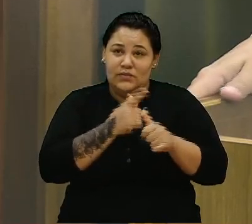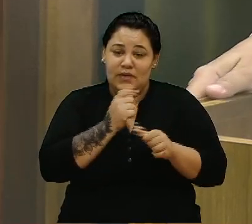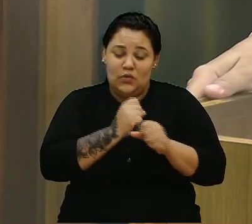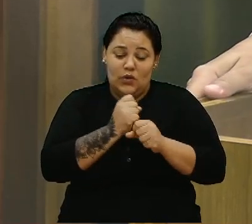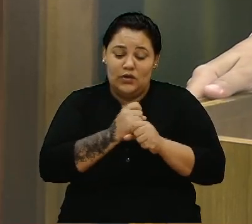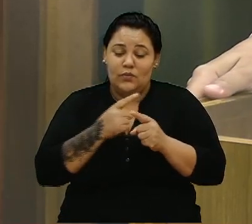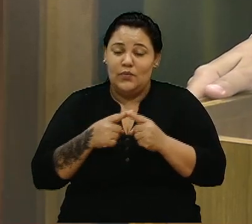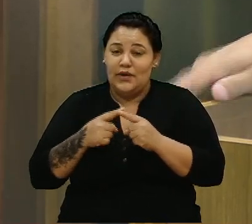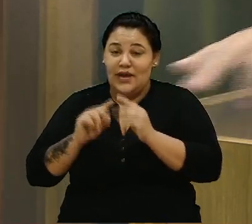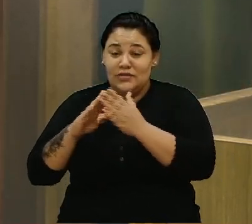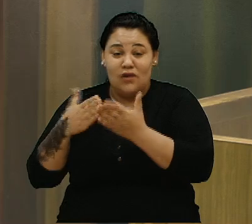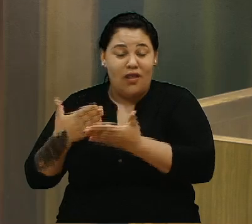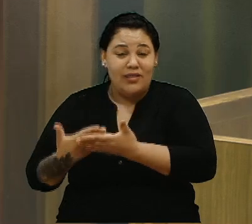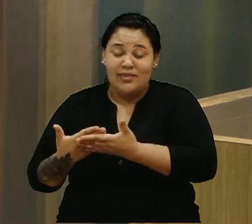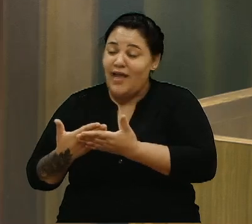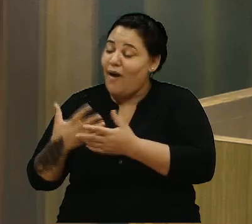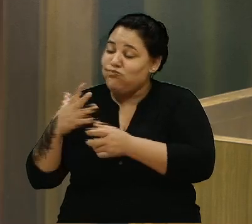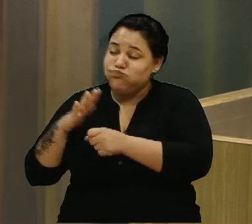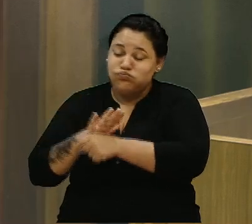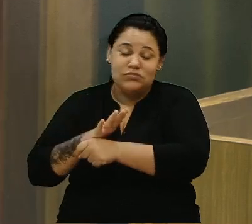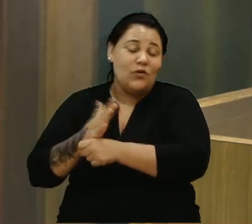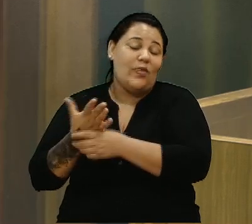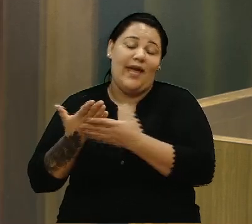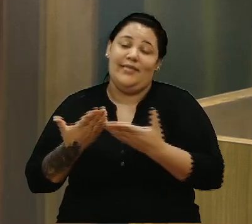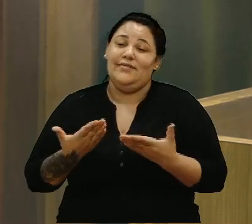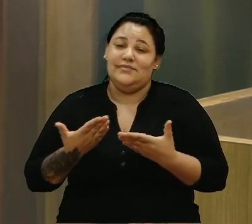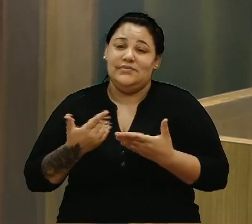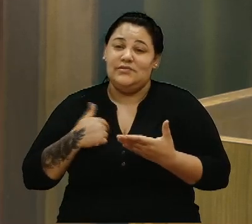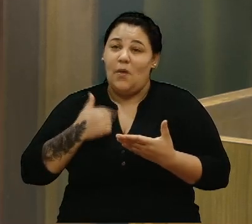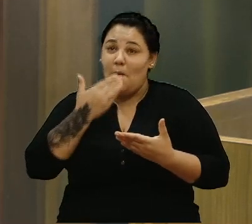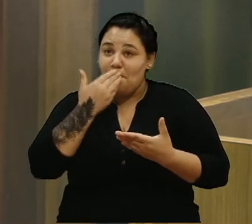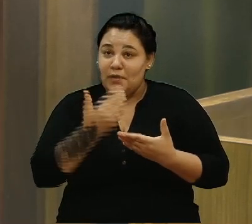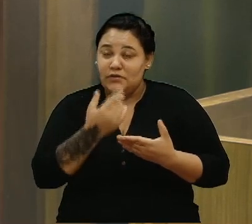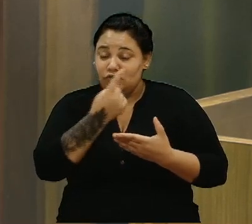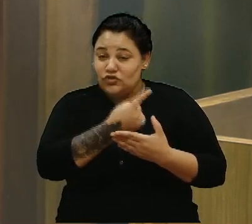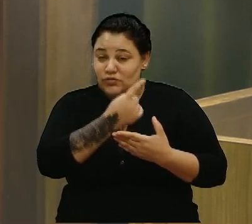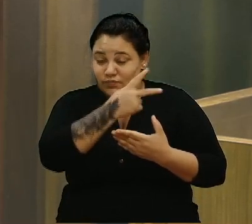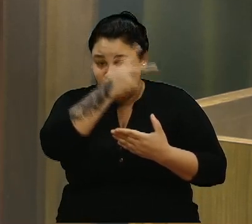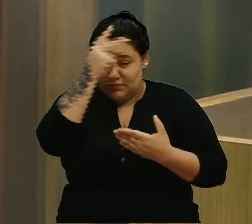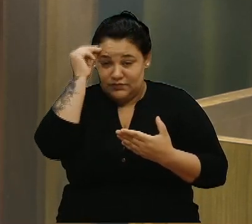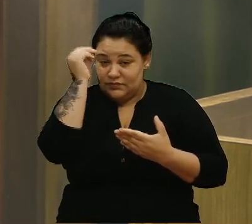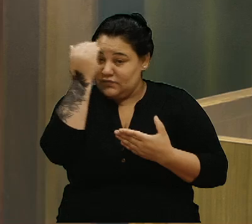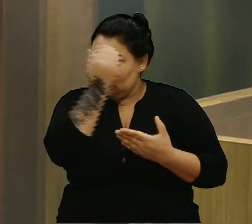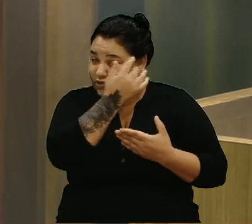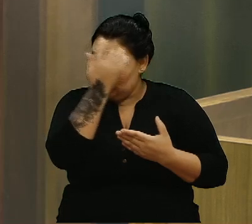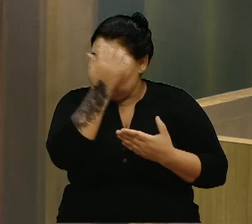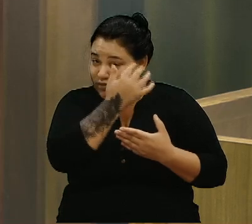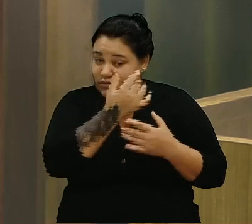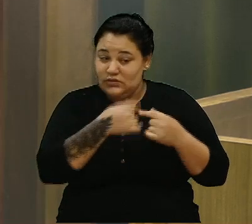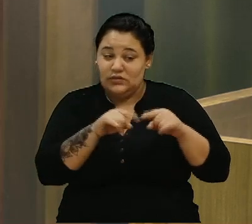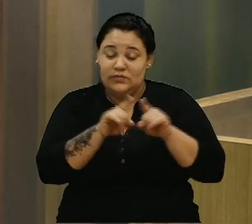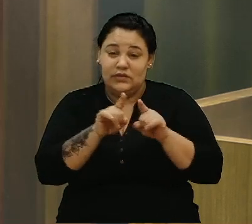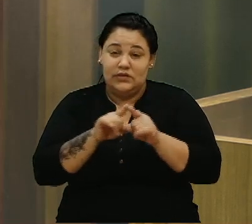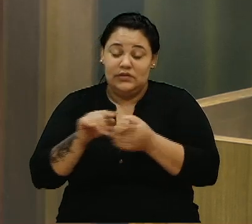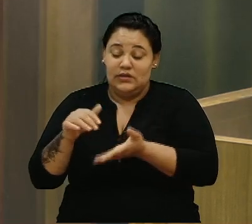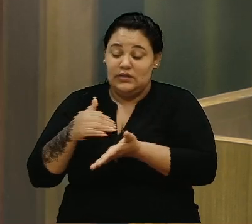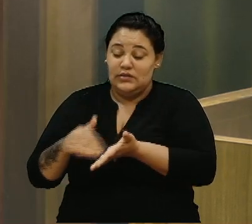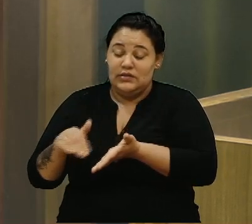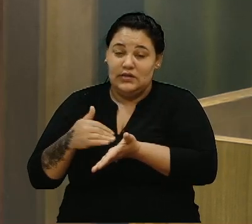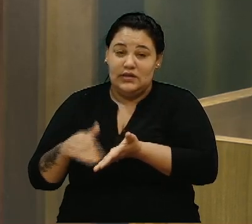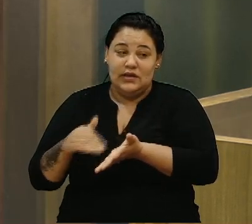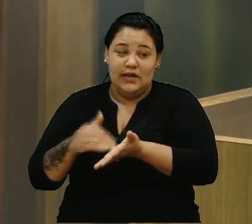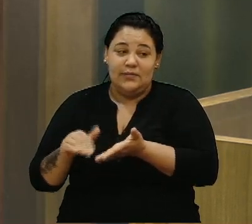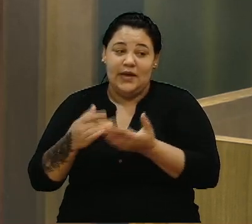escola está lotada. Então é um apelo que eu faço ao prefeito Adiló, à secretária de Educação,